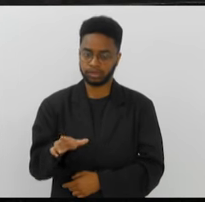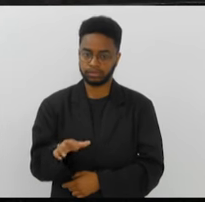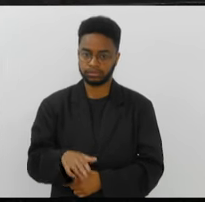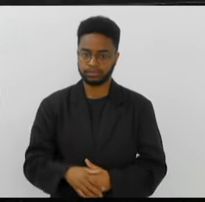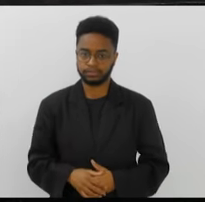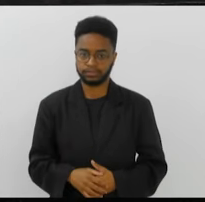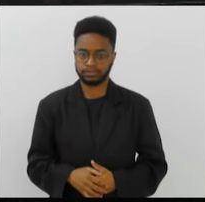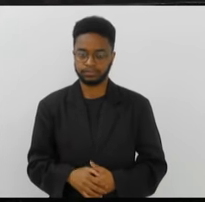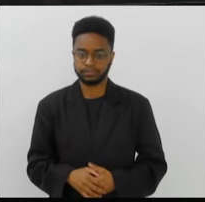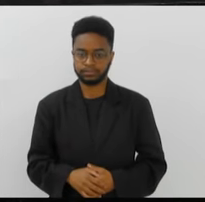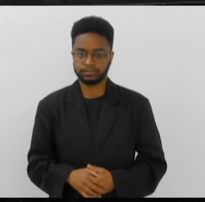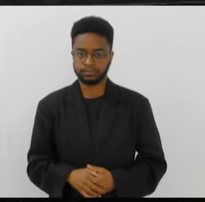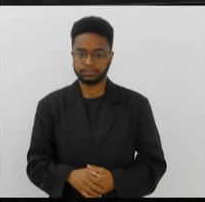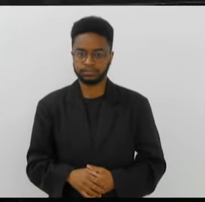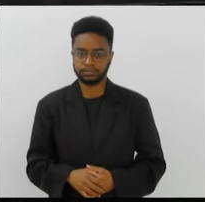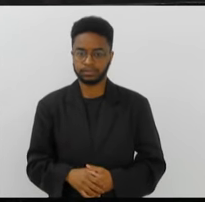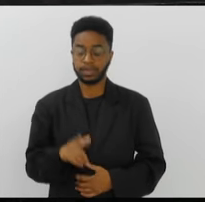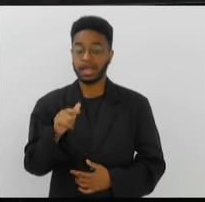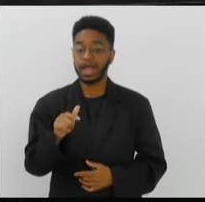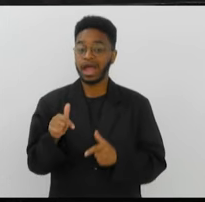isolada. É uma ação